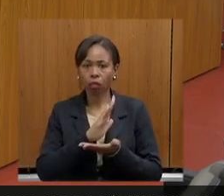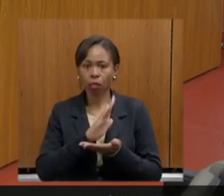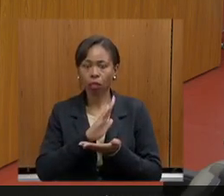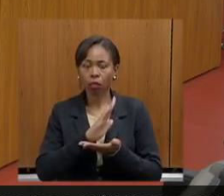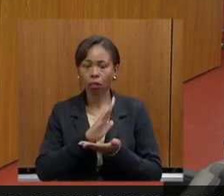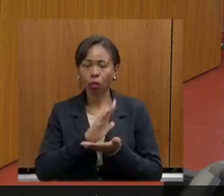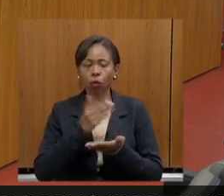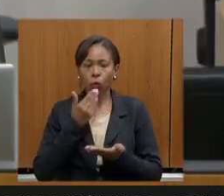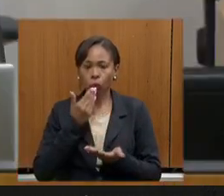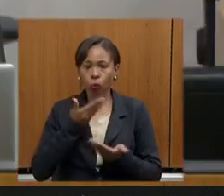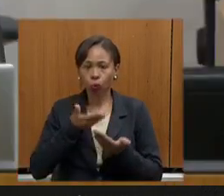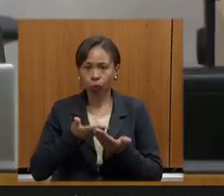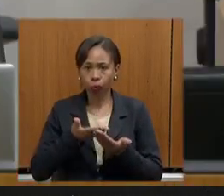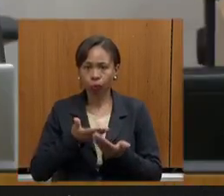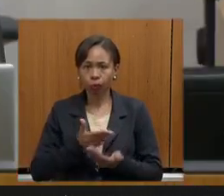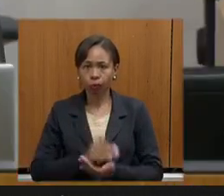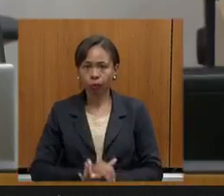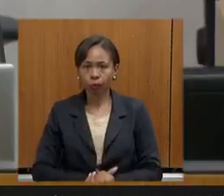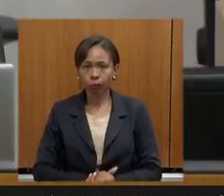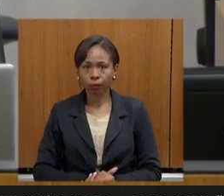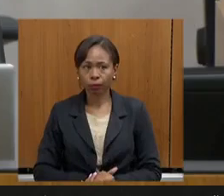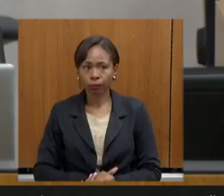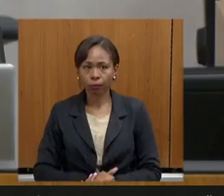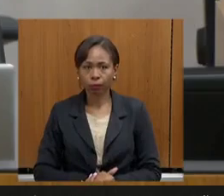o requerimento é